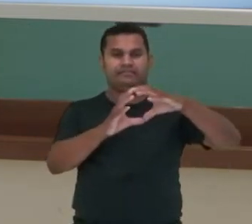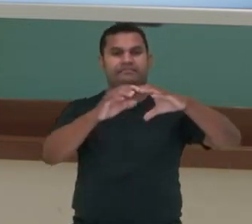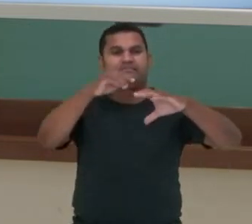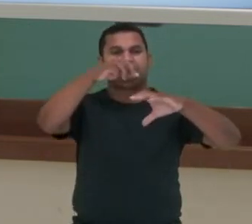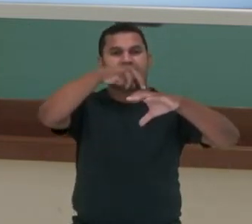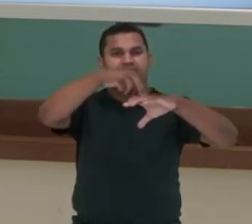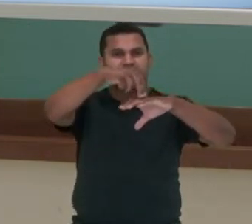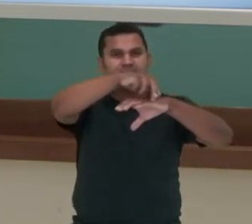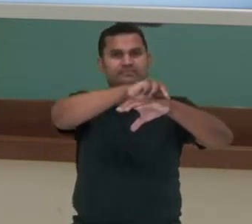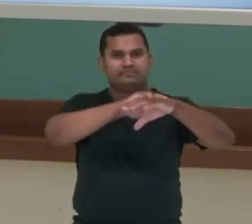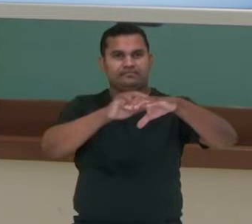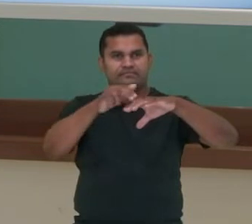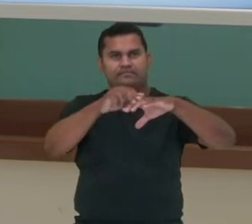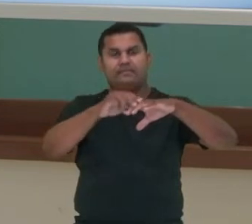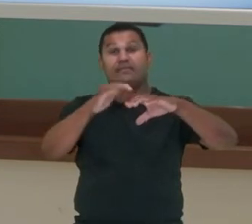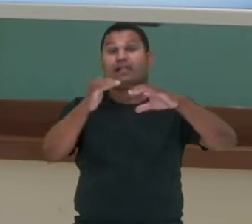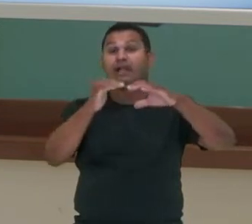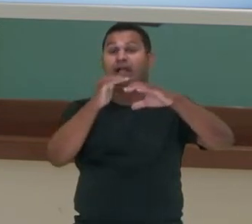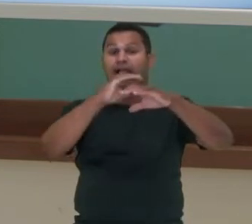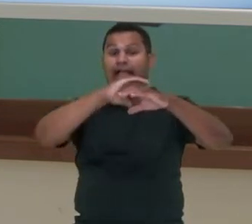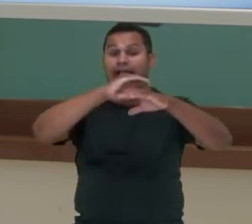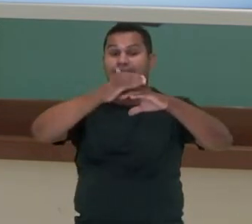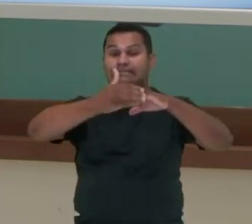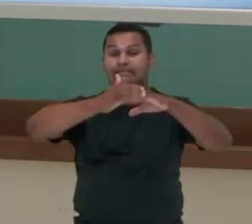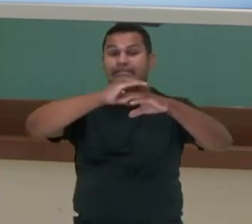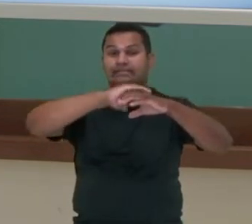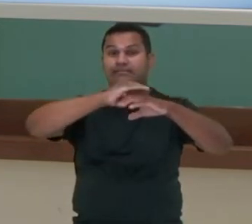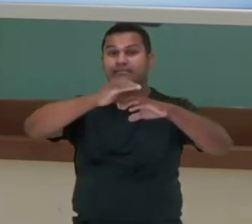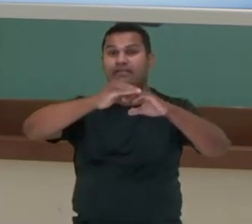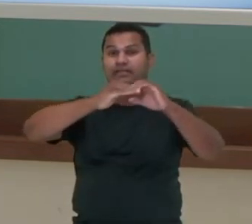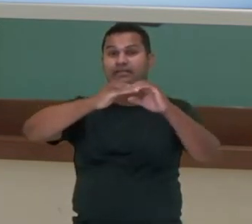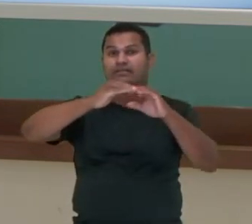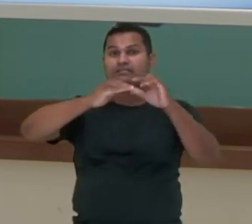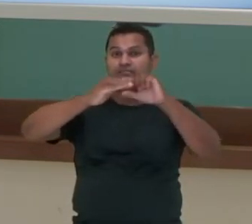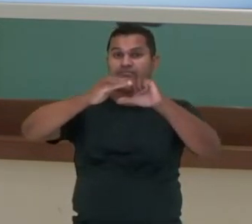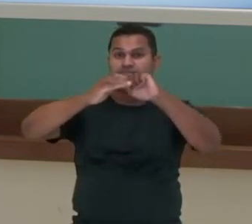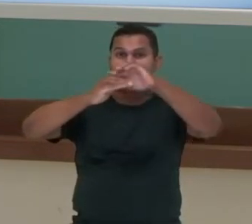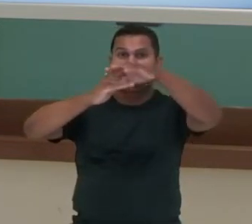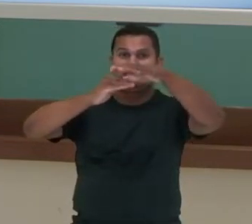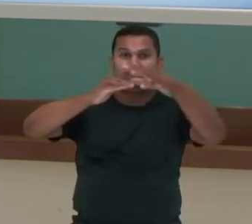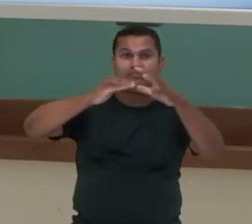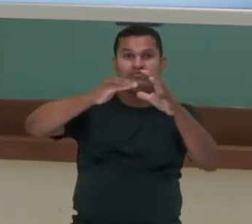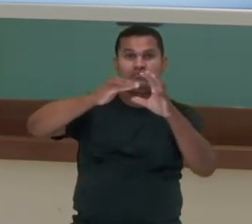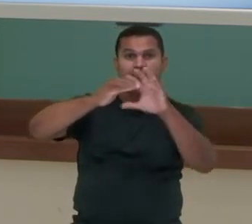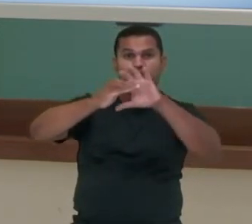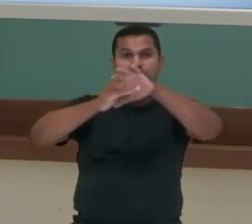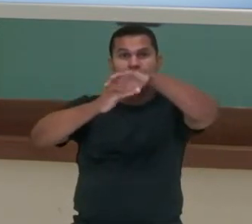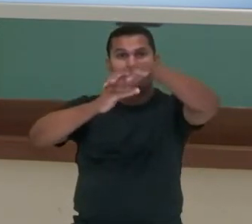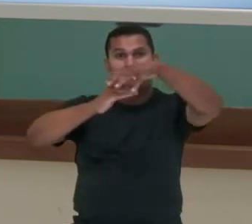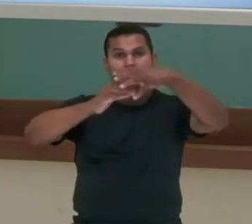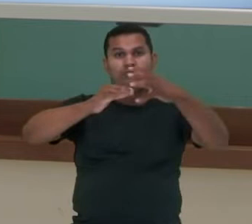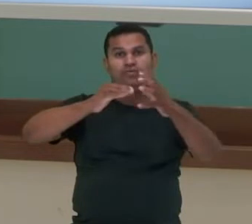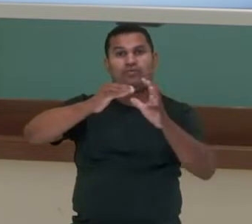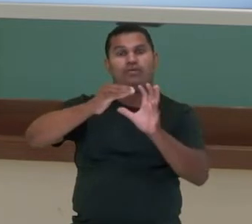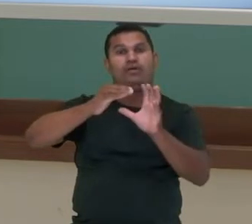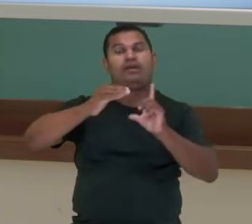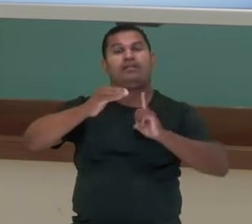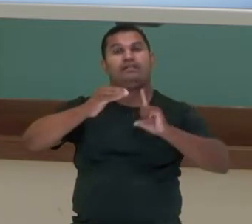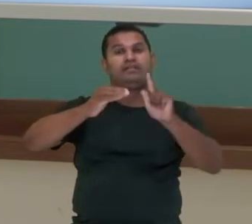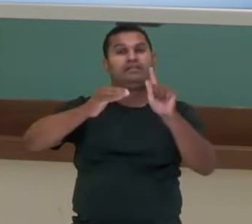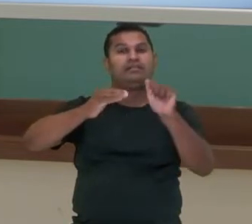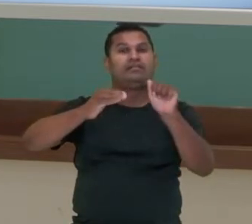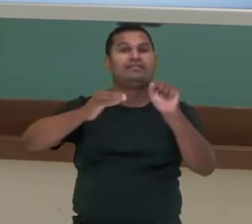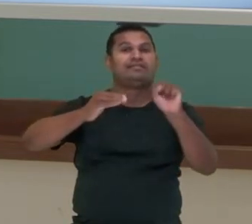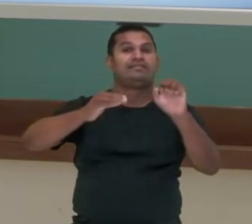da litosfera, também a atmosfera. A atmosfera, que é a camada gasosa, então ela tem ali os gases que